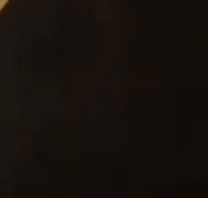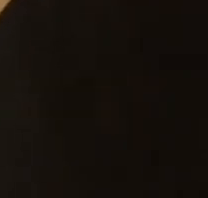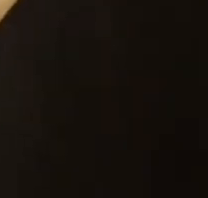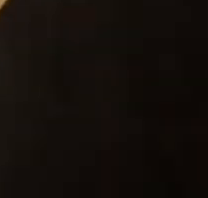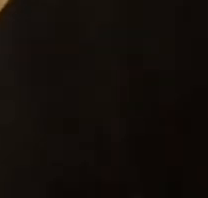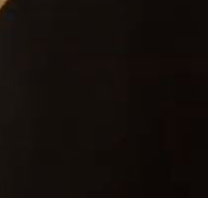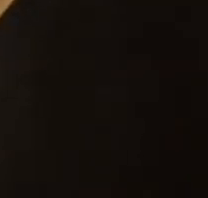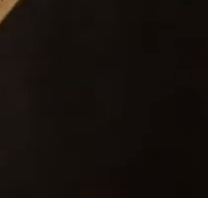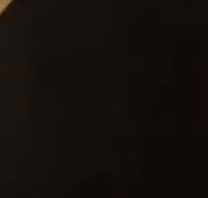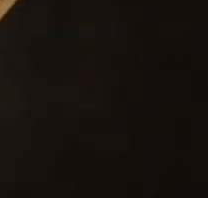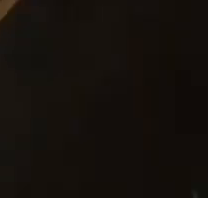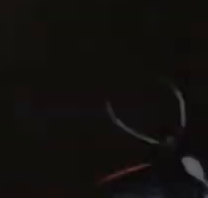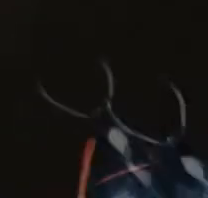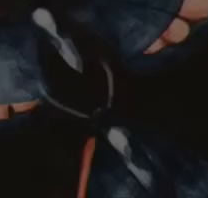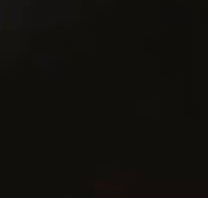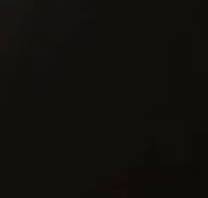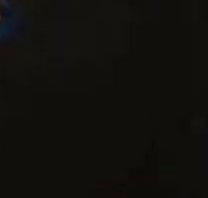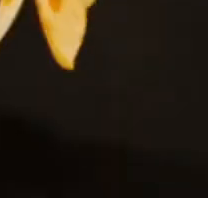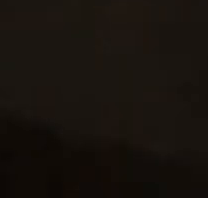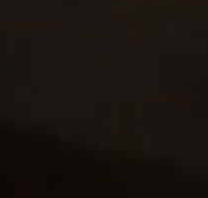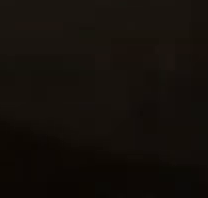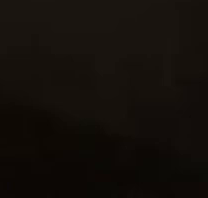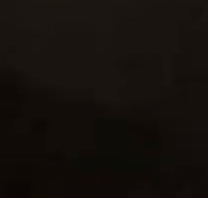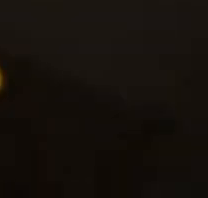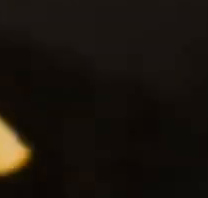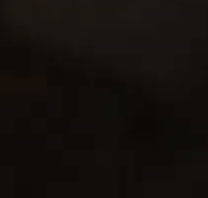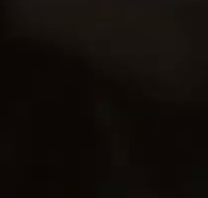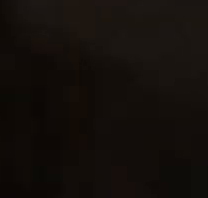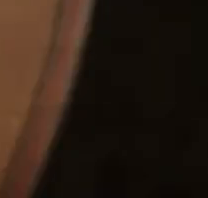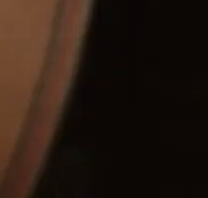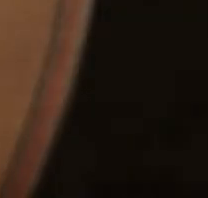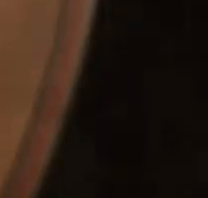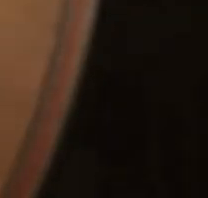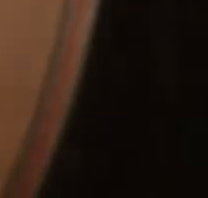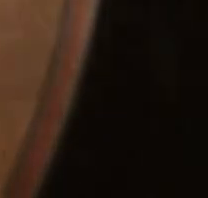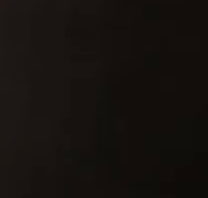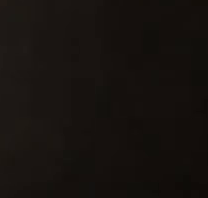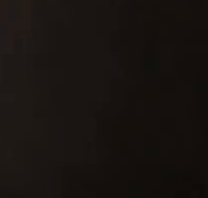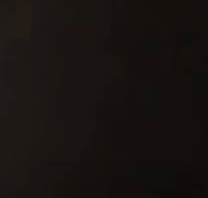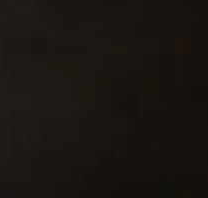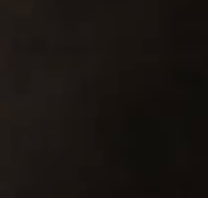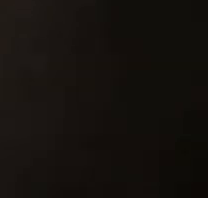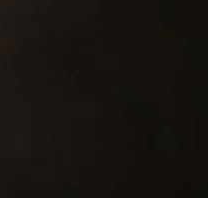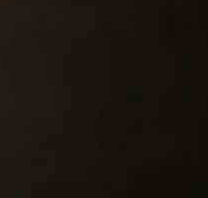convencer quem devasta a respeitar a floresta.